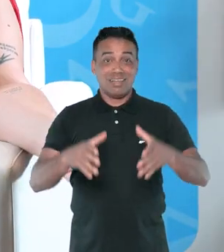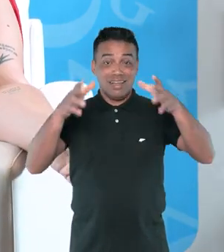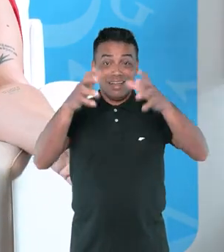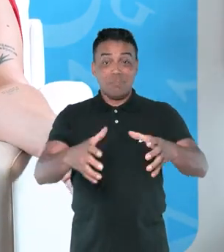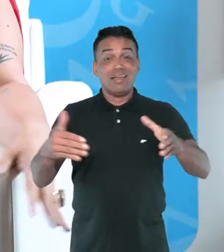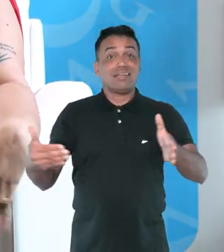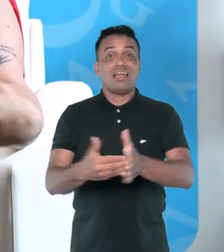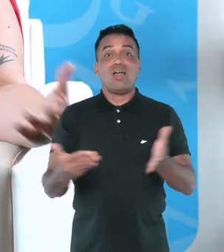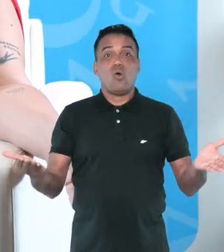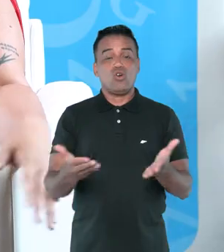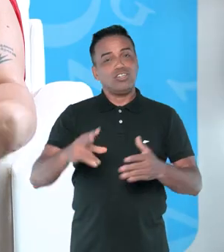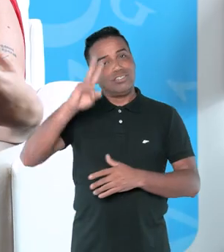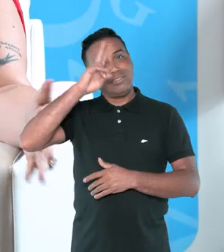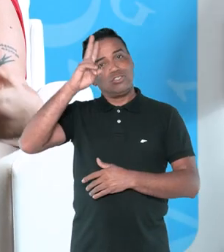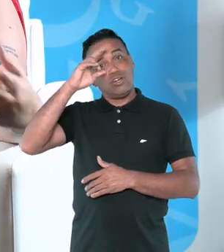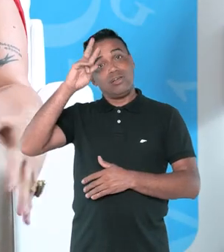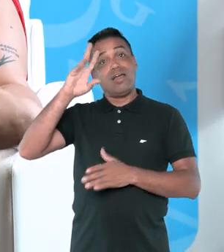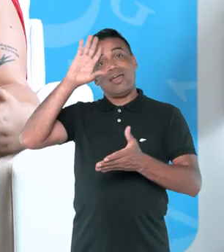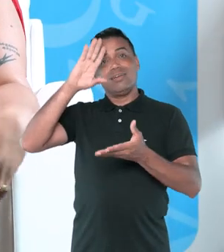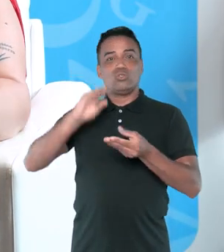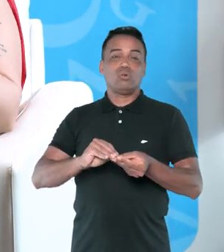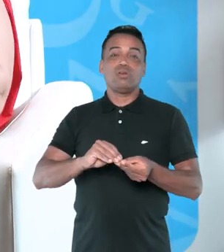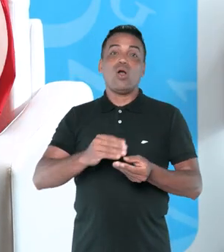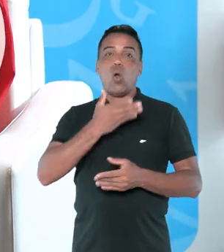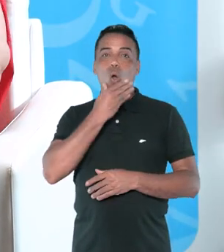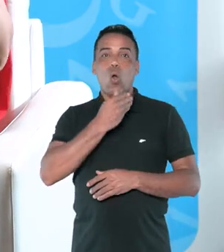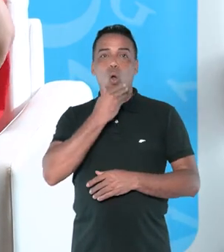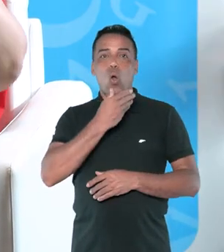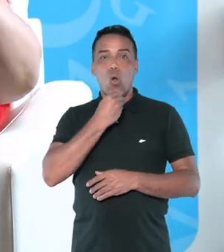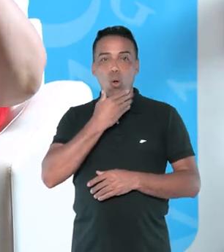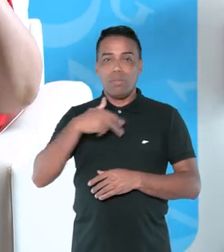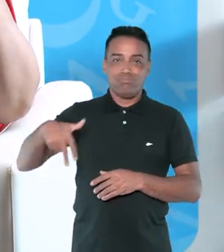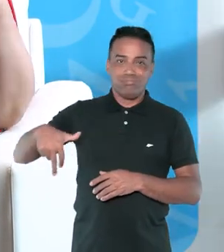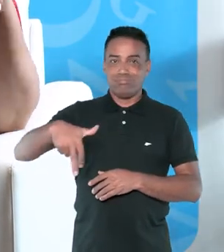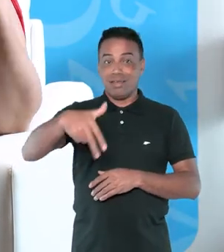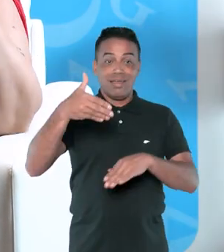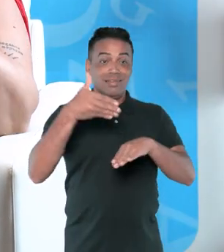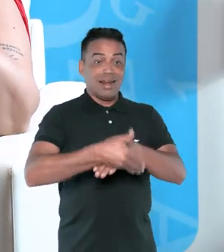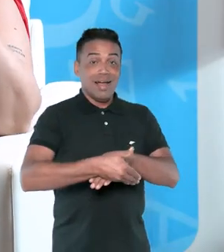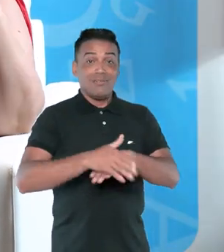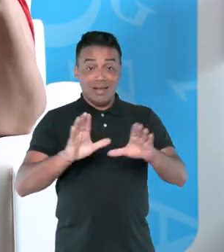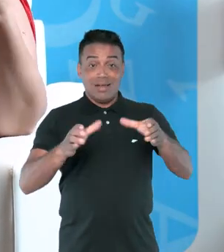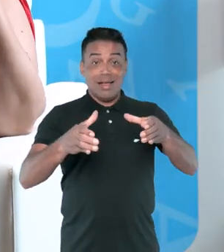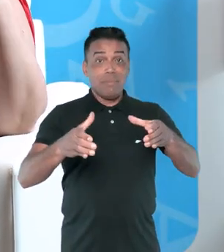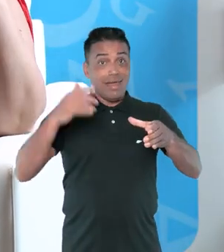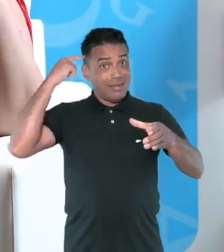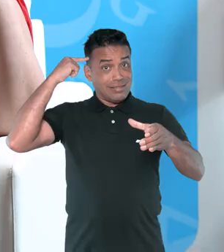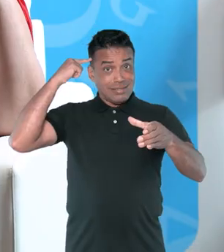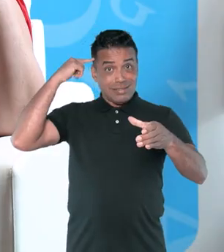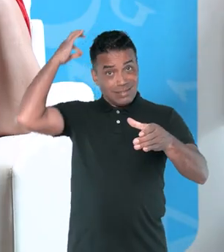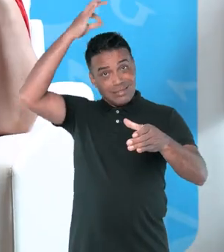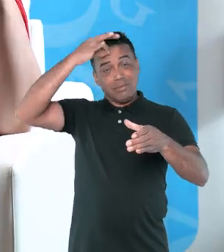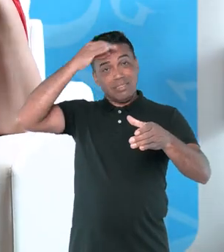está lá até hoje, e a história que eu mandei, o resumo, era de um homem que estava, um andarilho, que entrava na cabeça achando que era uma gruta, e descobria que ele estava ouvindo